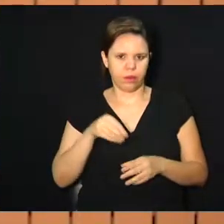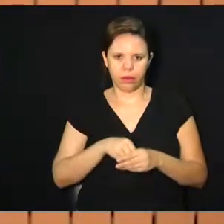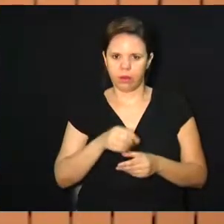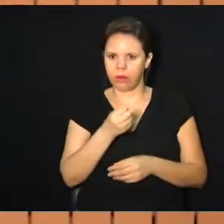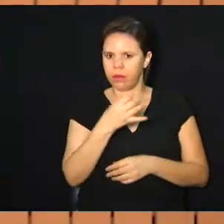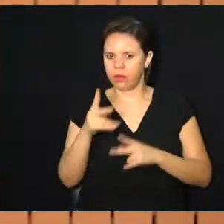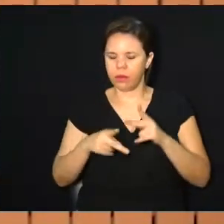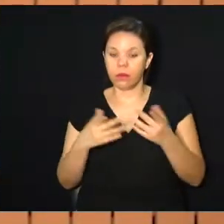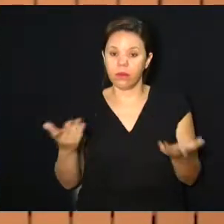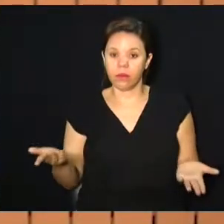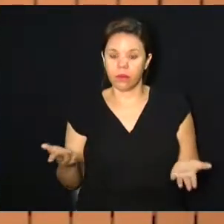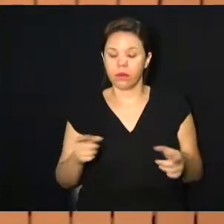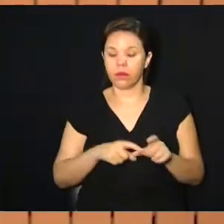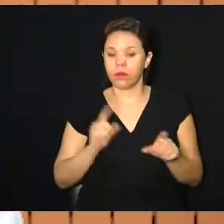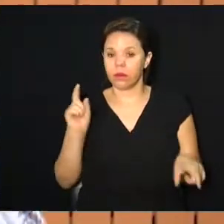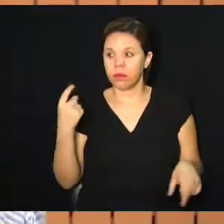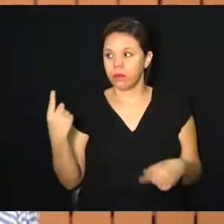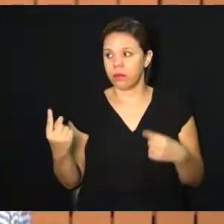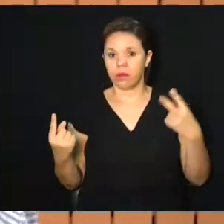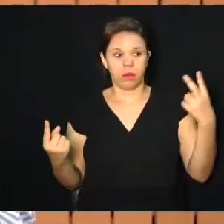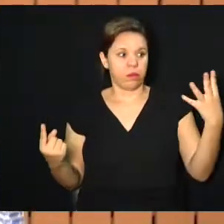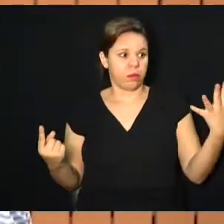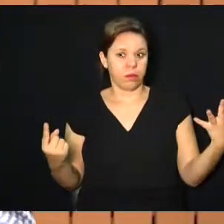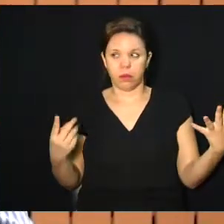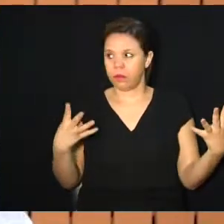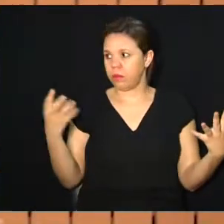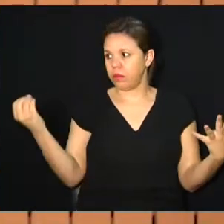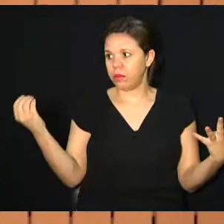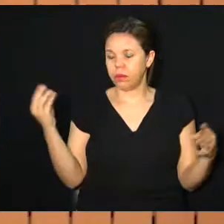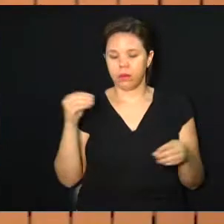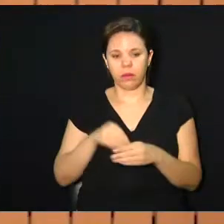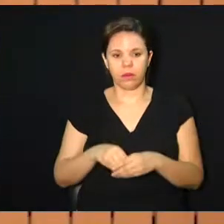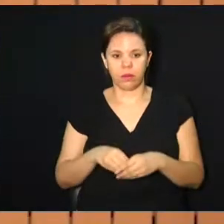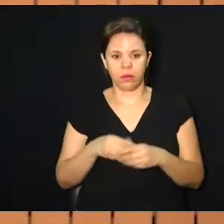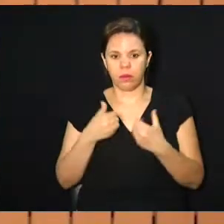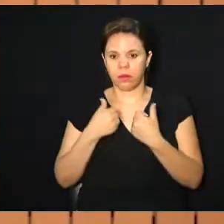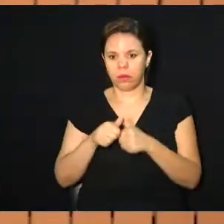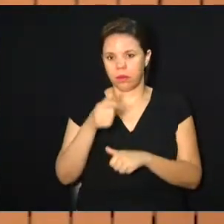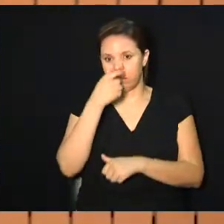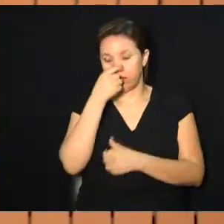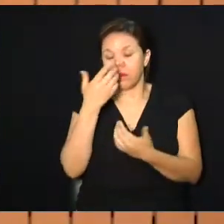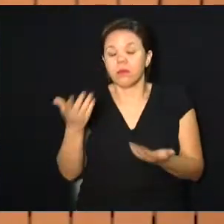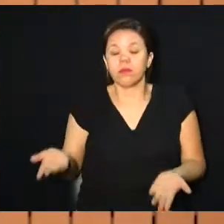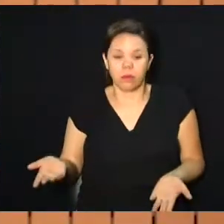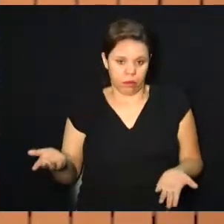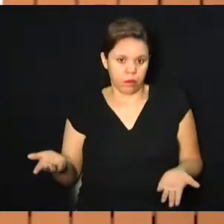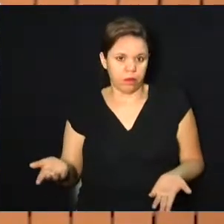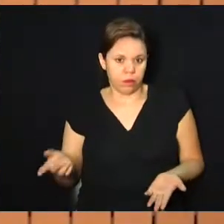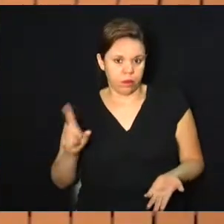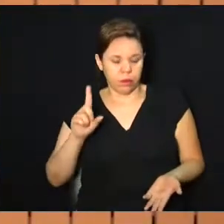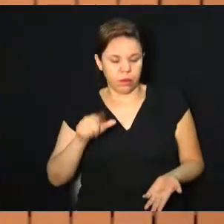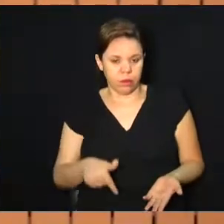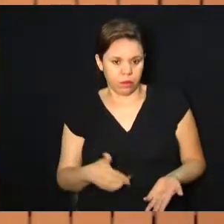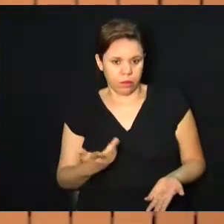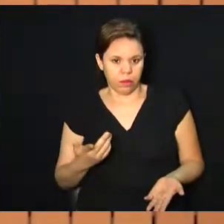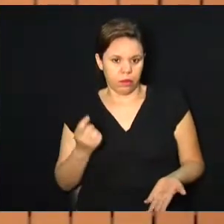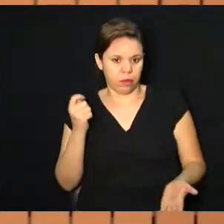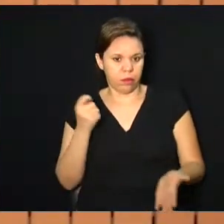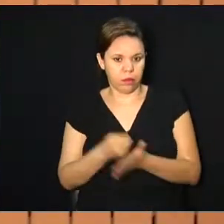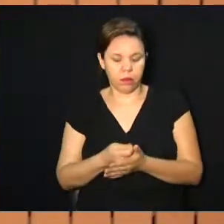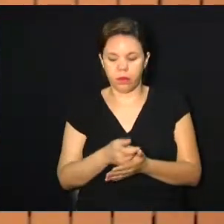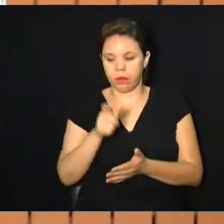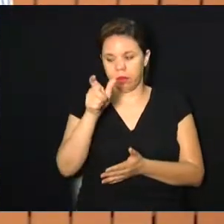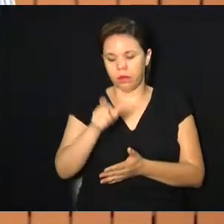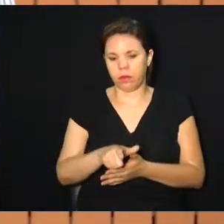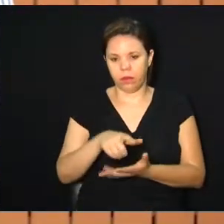de passageiros, independente se é 1, se é 2, se é 40 que estão dentro de um ônibus. Então, a isenção ao idoso a